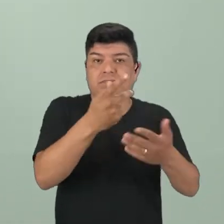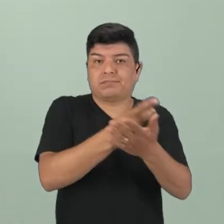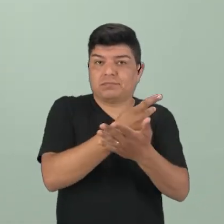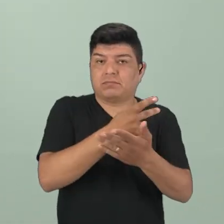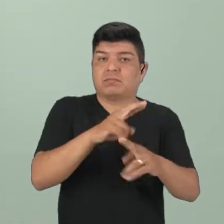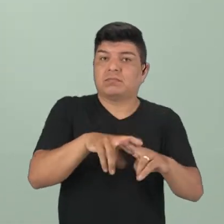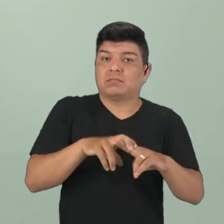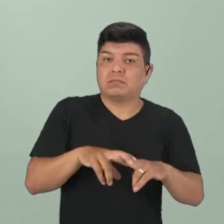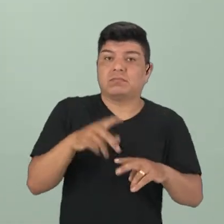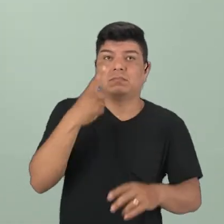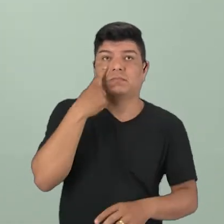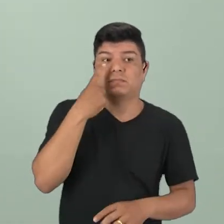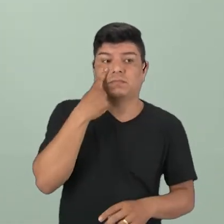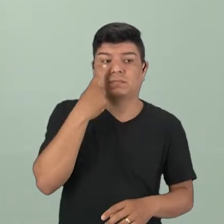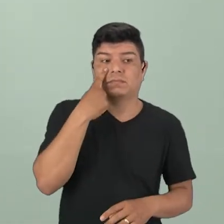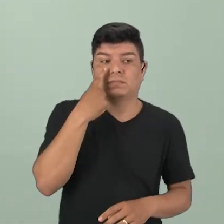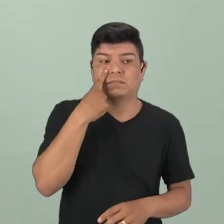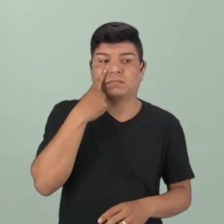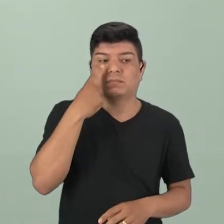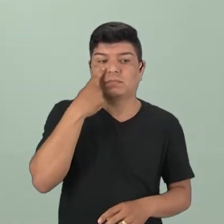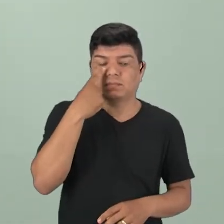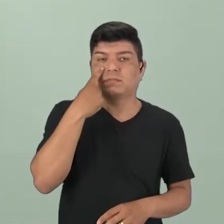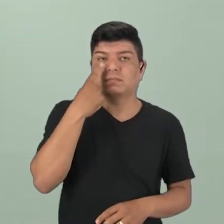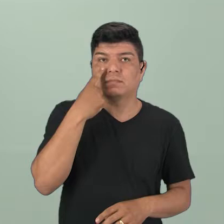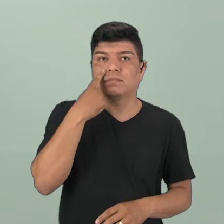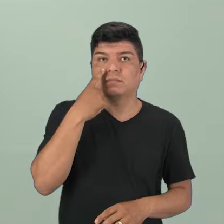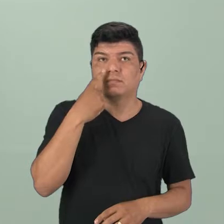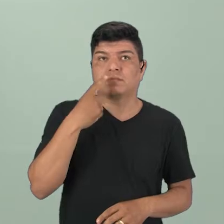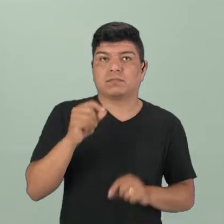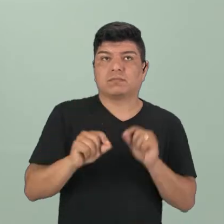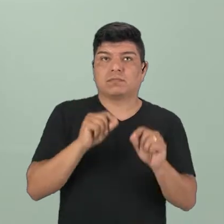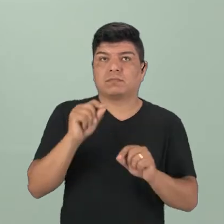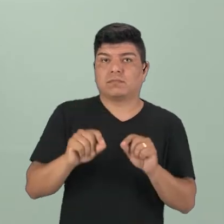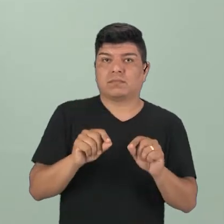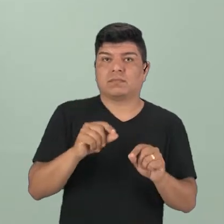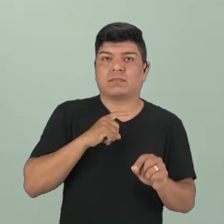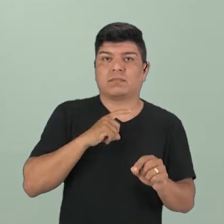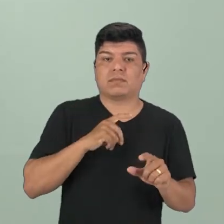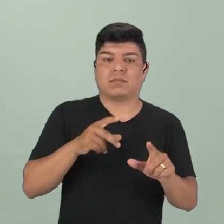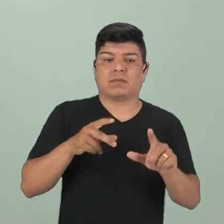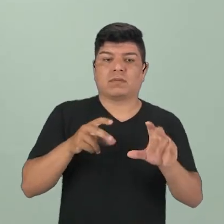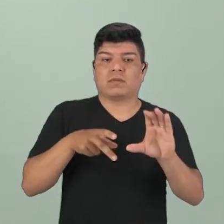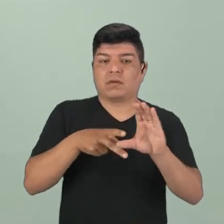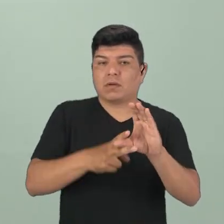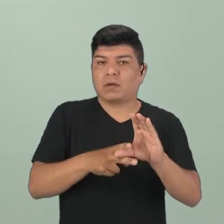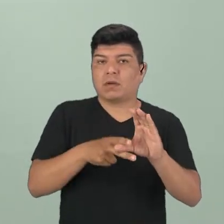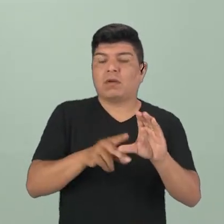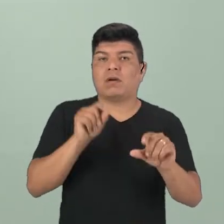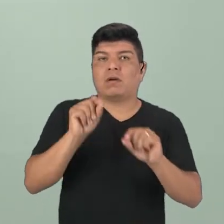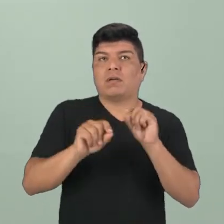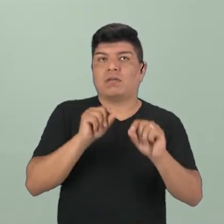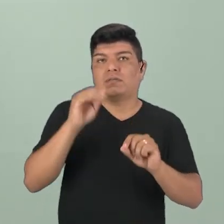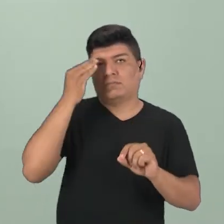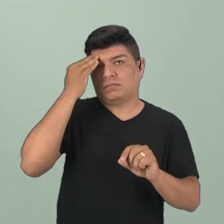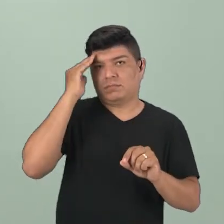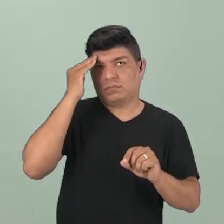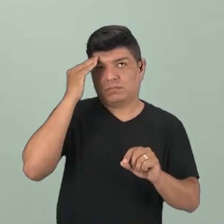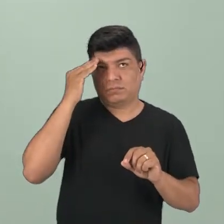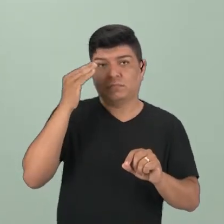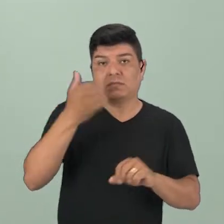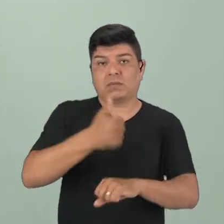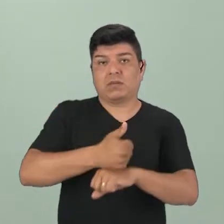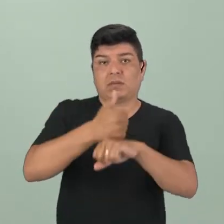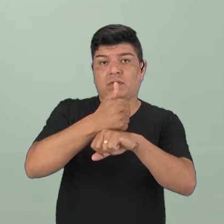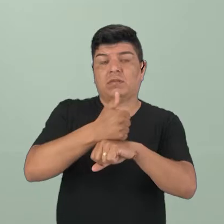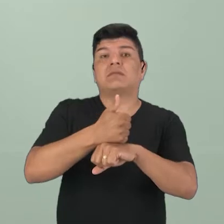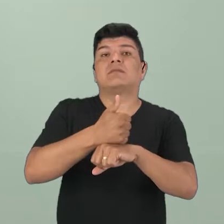queremos ver aqui, por isso que no ensino religioso tem no currículo a maneira de você compreender a